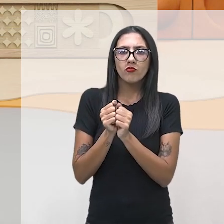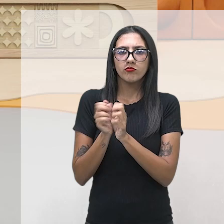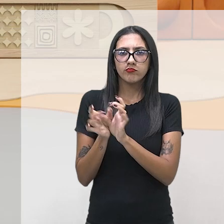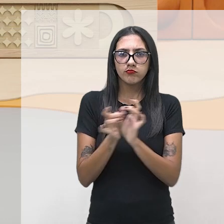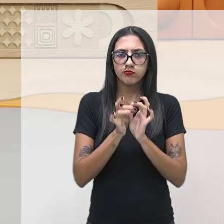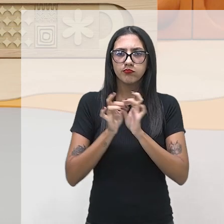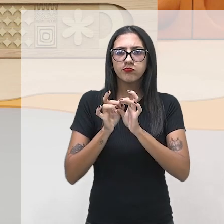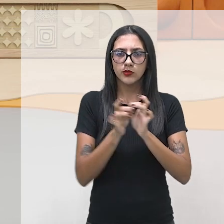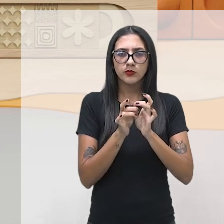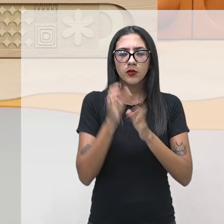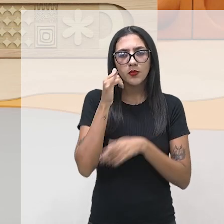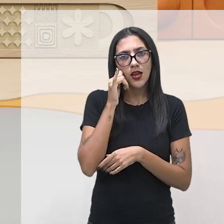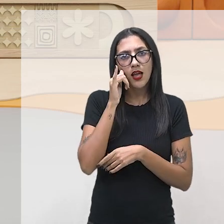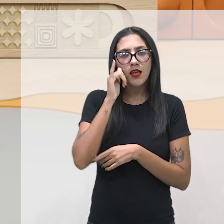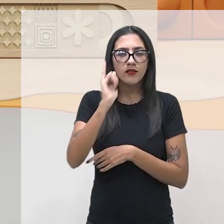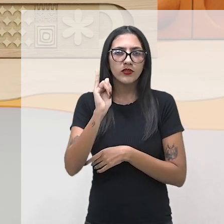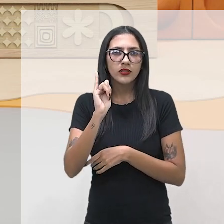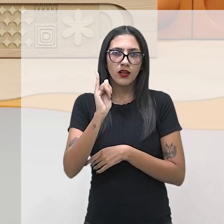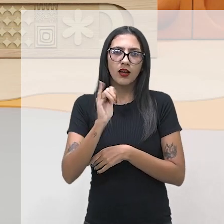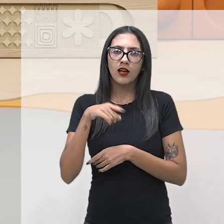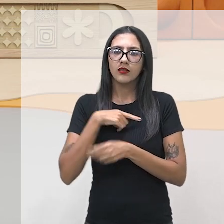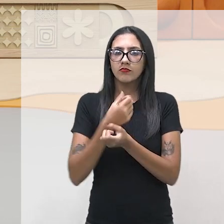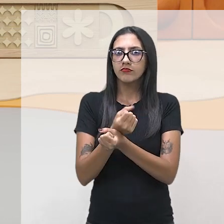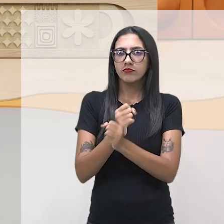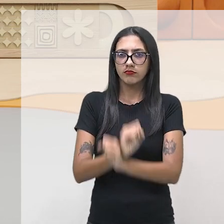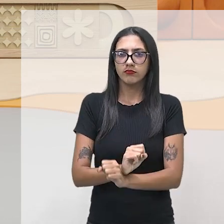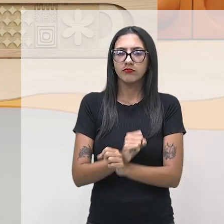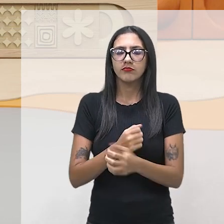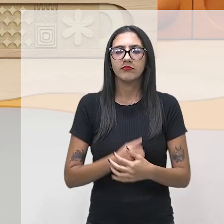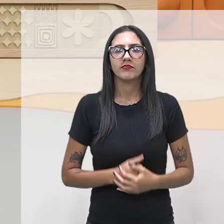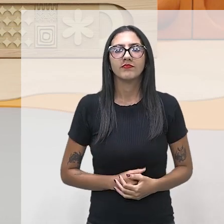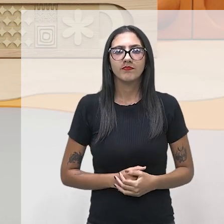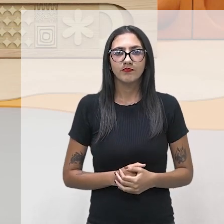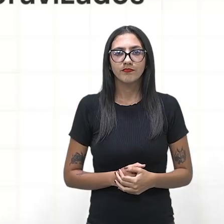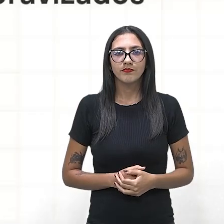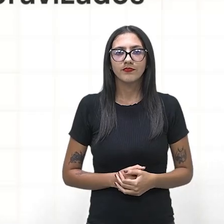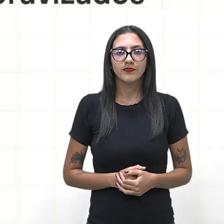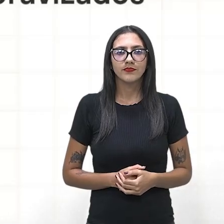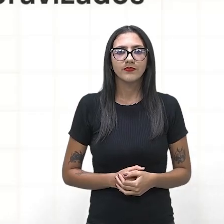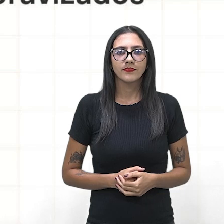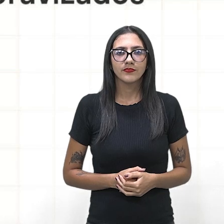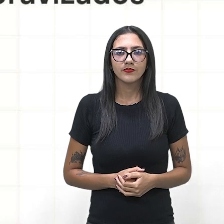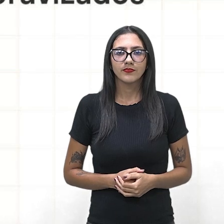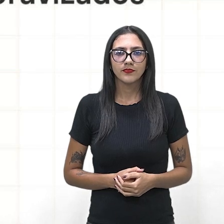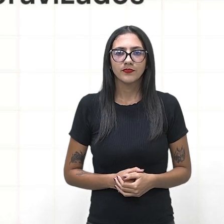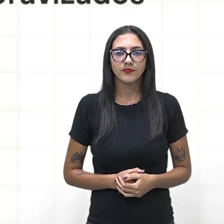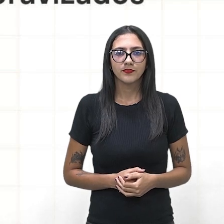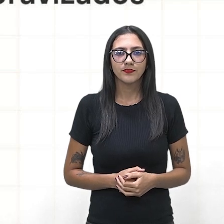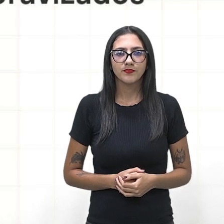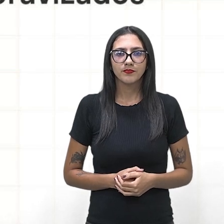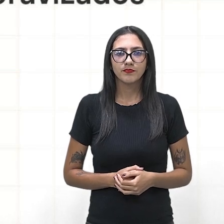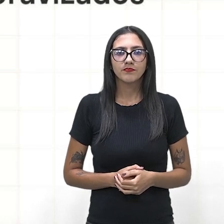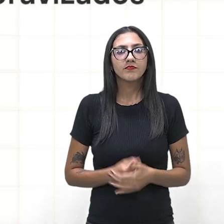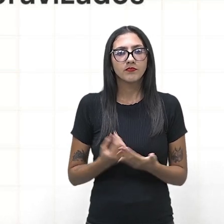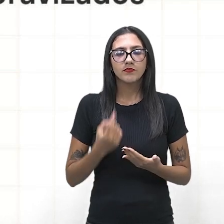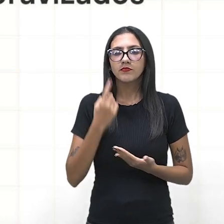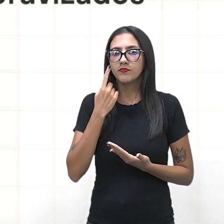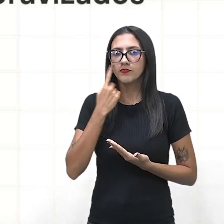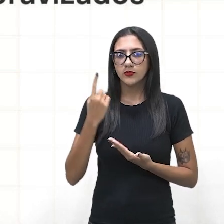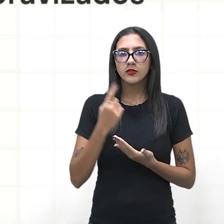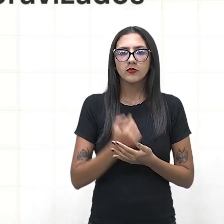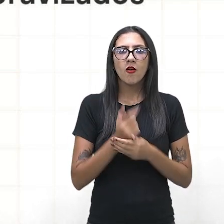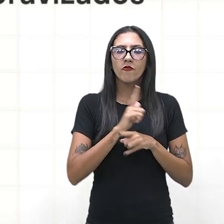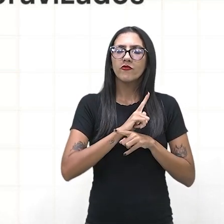que partia do branco, por assim dizer. Voltamos ao texto. Vamos lá, galera. Seja por meio de fugas ou seja por meio